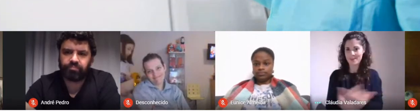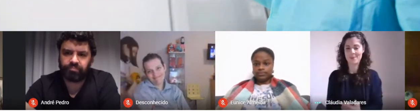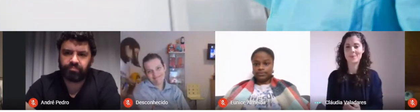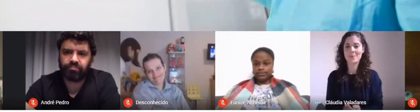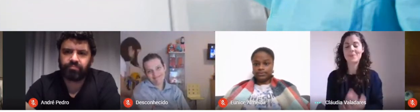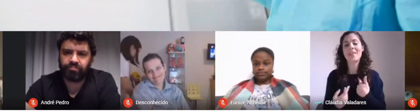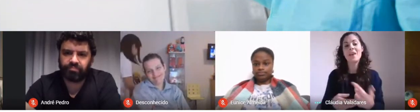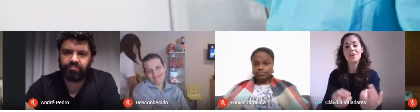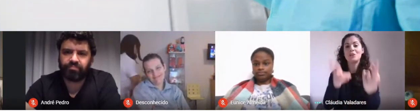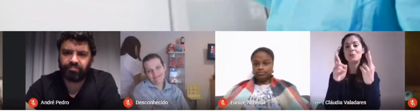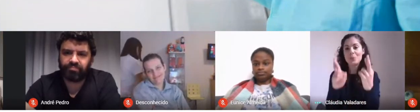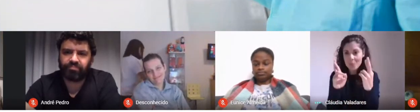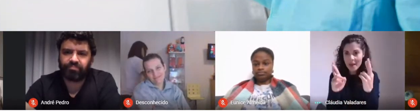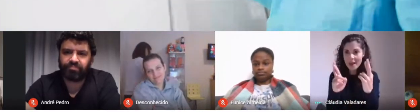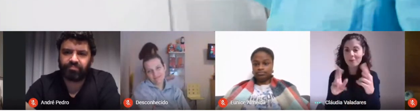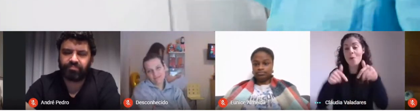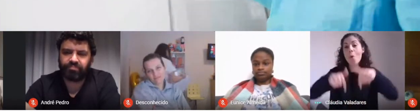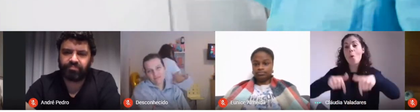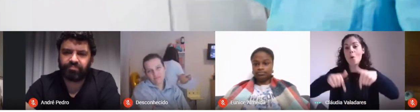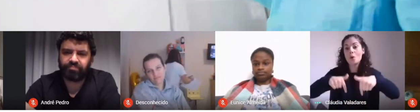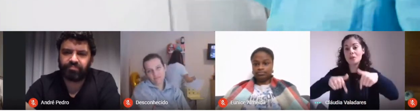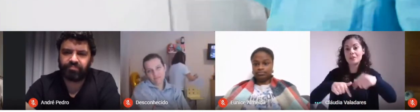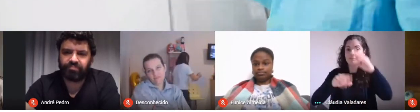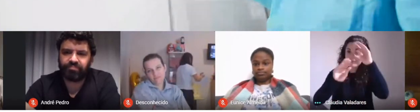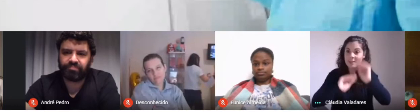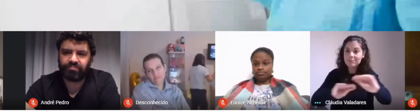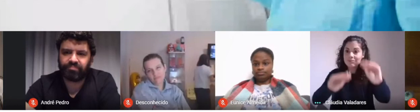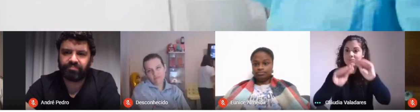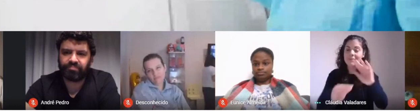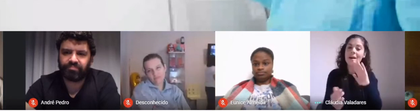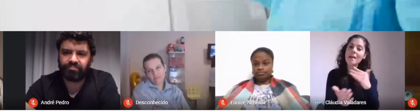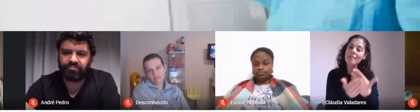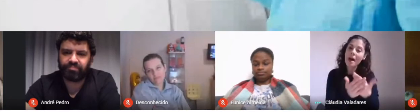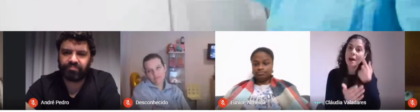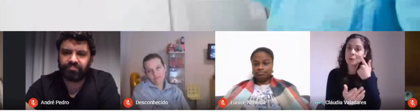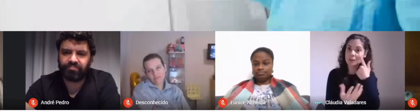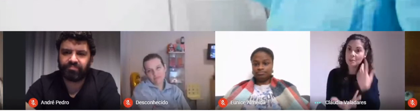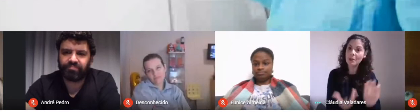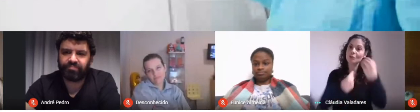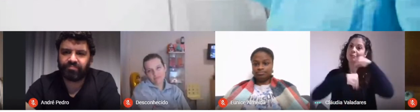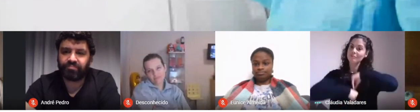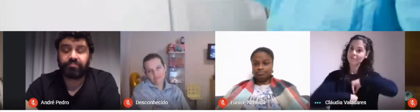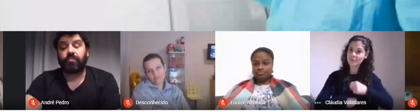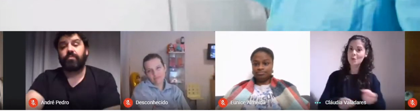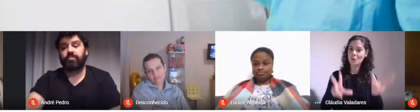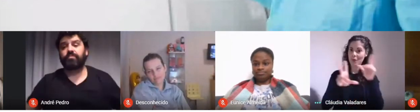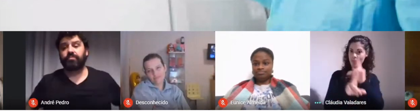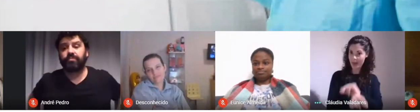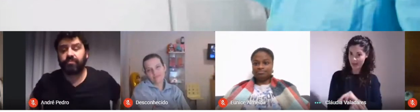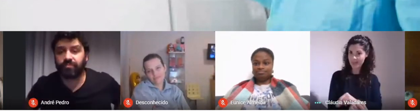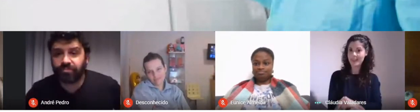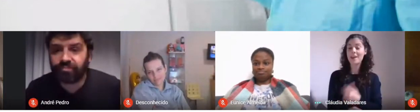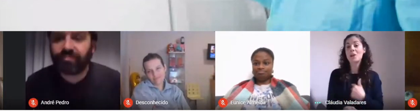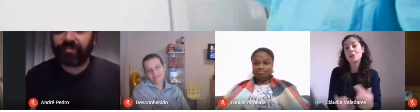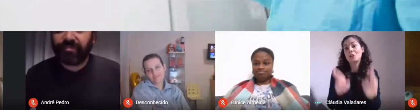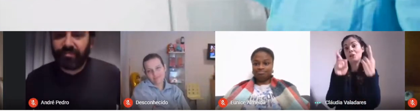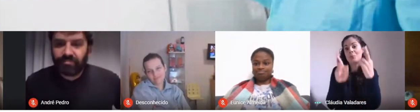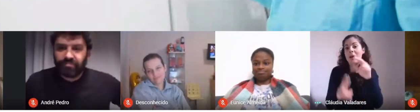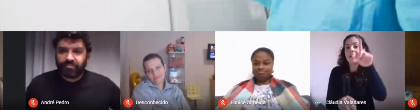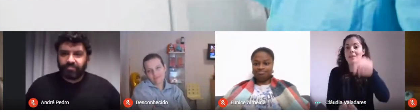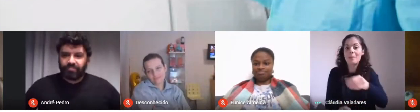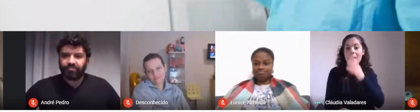Espero que esta ação vos tenha dado alguns conhecimentos novos, que mude alguns